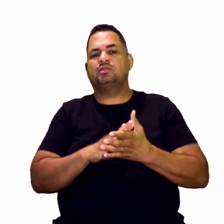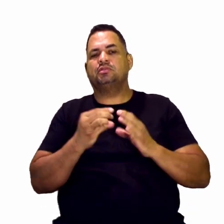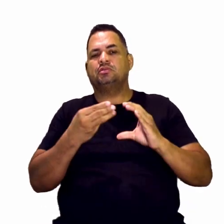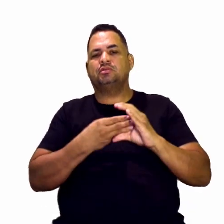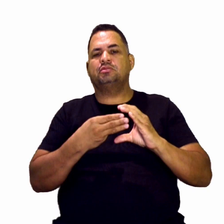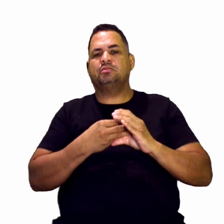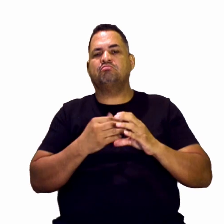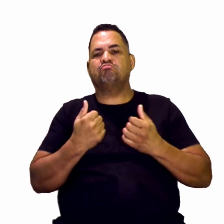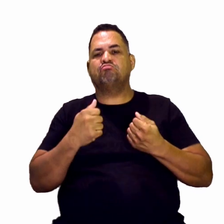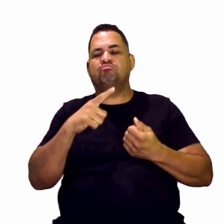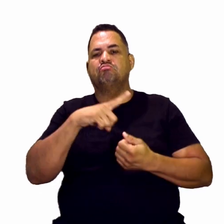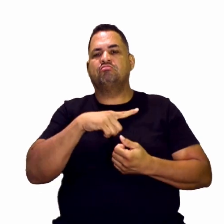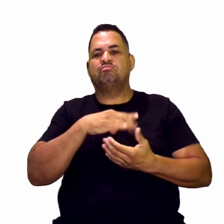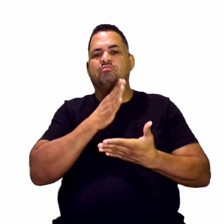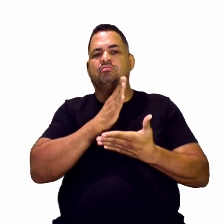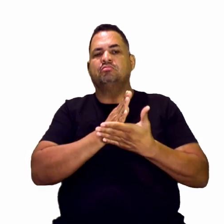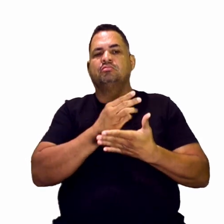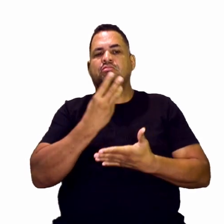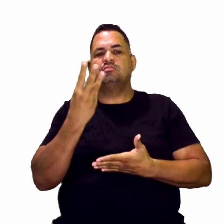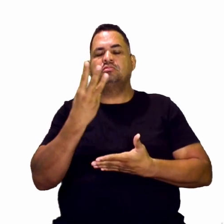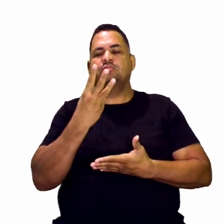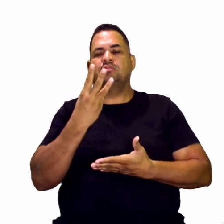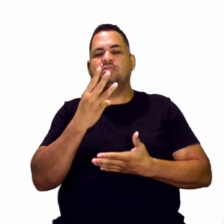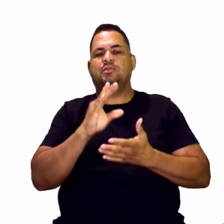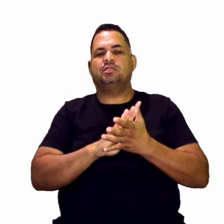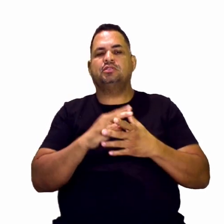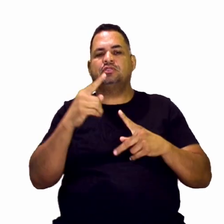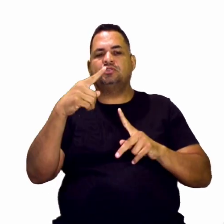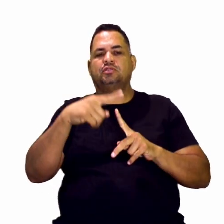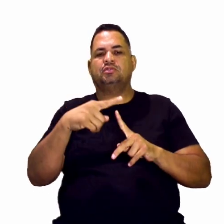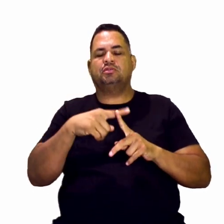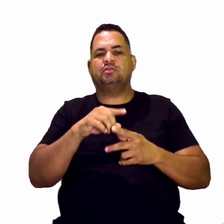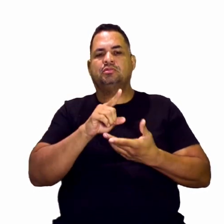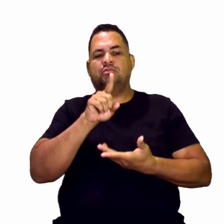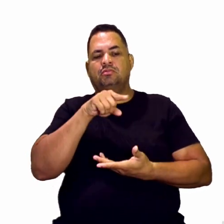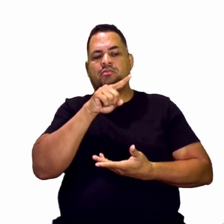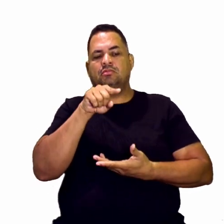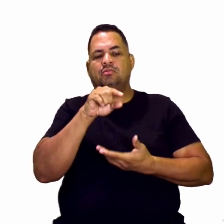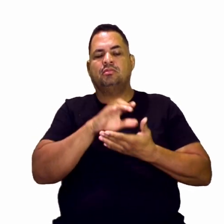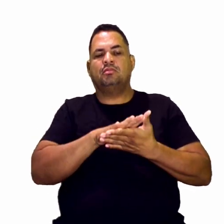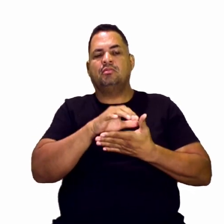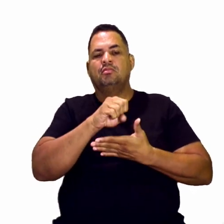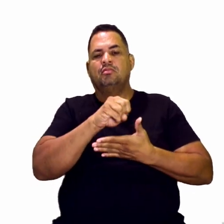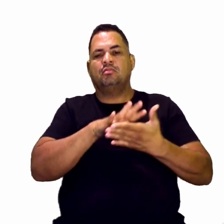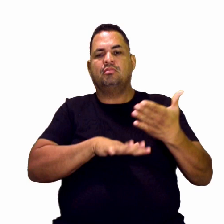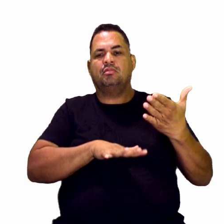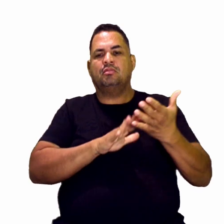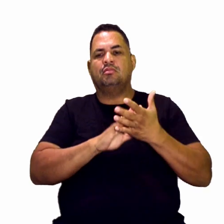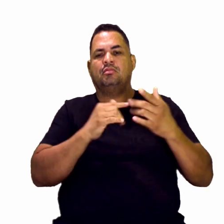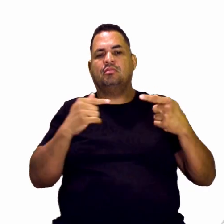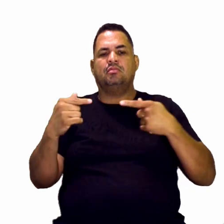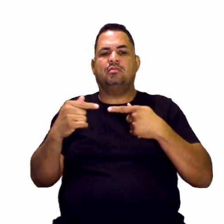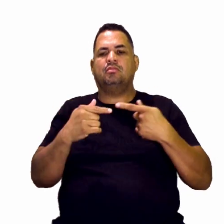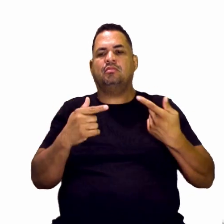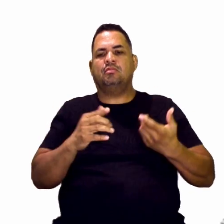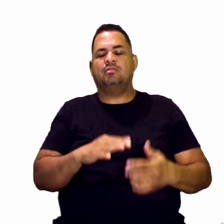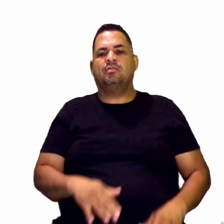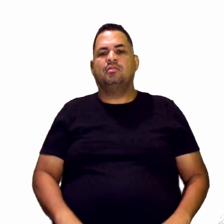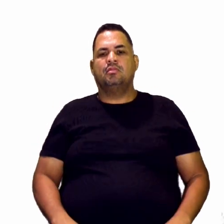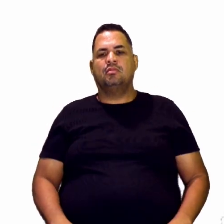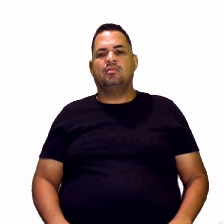se encontrar estão divididos em 3 tipos. Assinale a alternativa que corresponde,